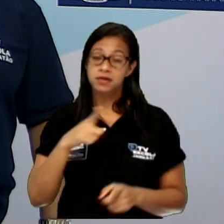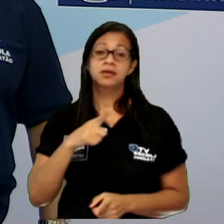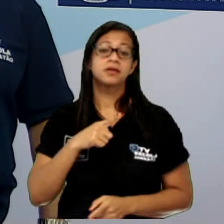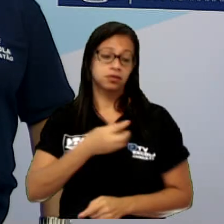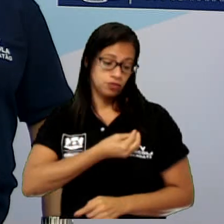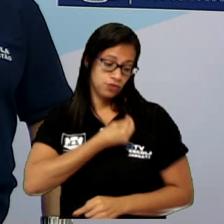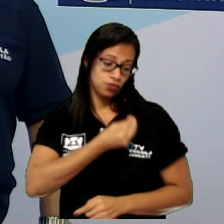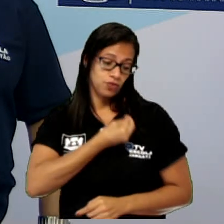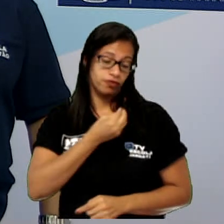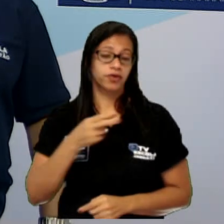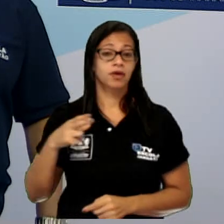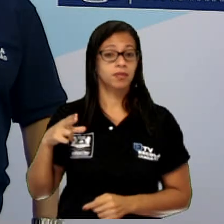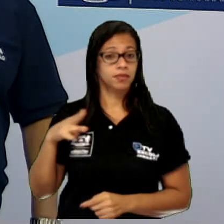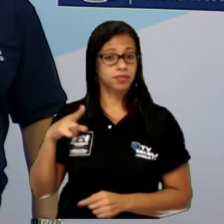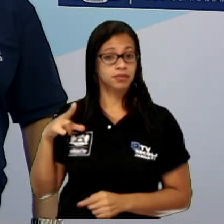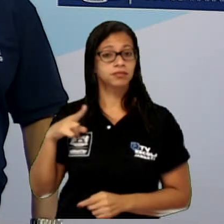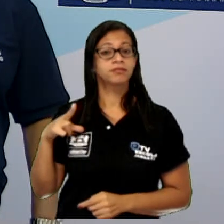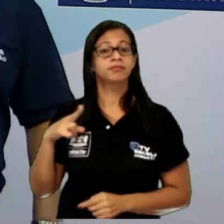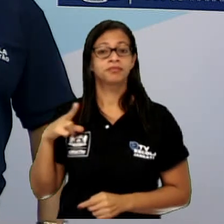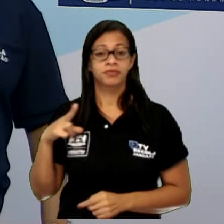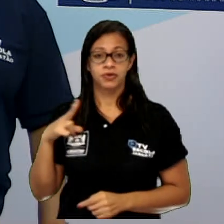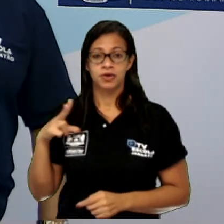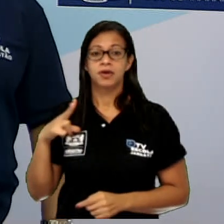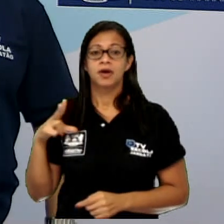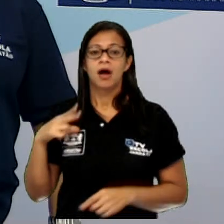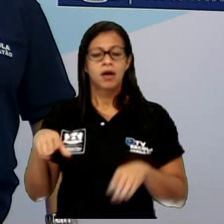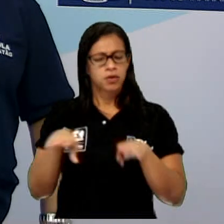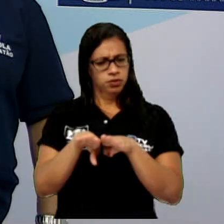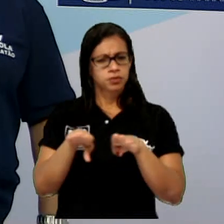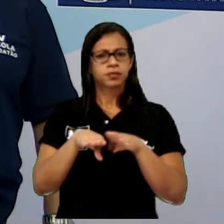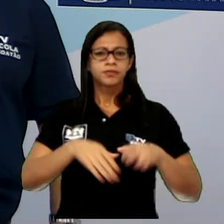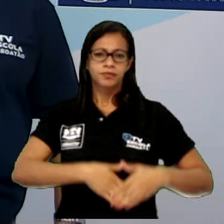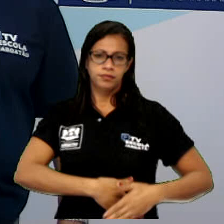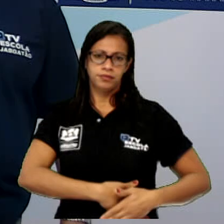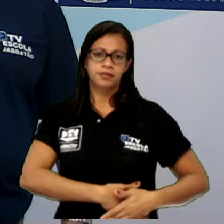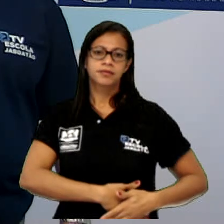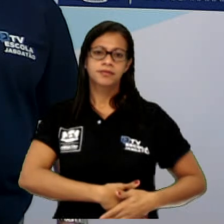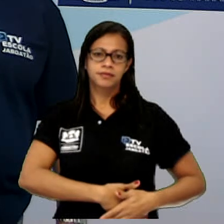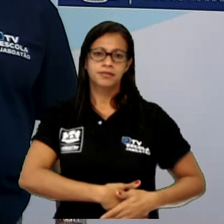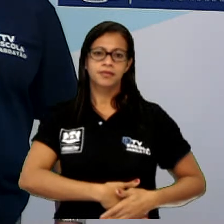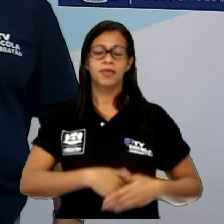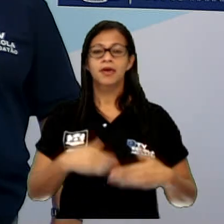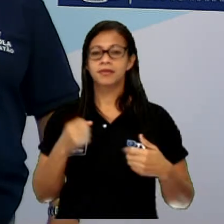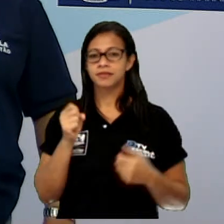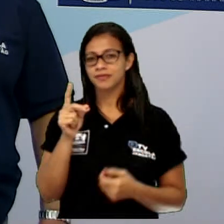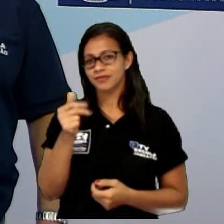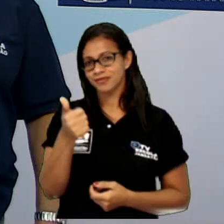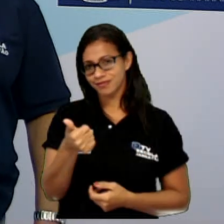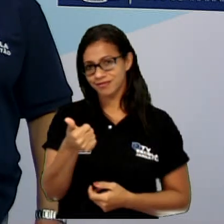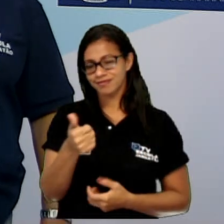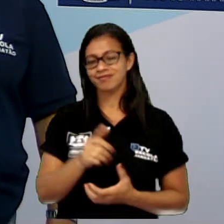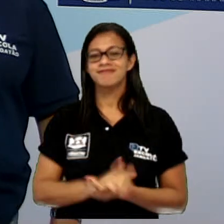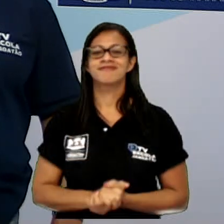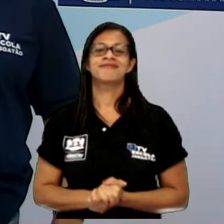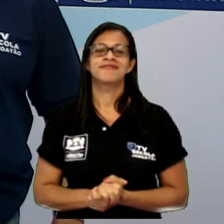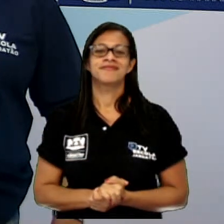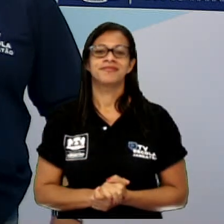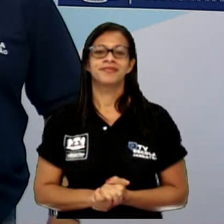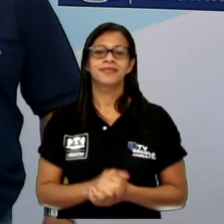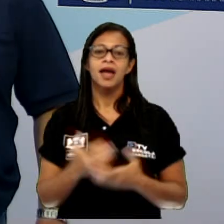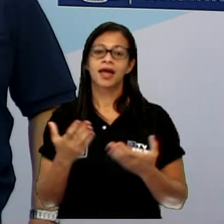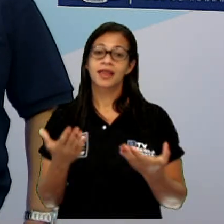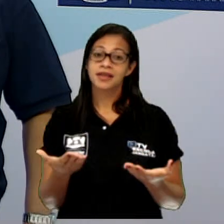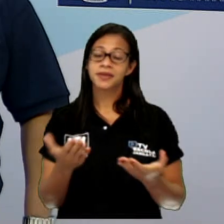sua intimidade. Então, Napoleão também não foi diferente, tá certo? Então, eu vou deixar vocês hoje, tá certo? E a gente